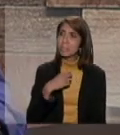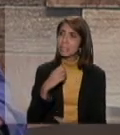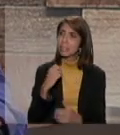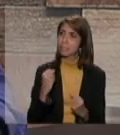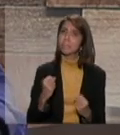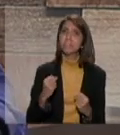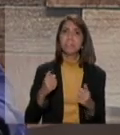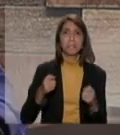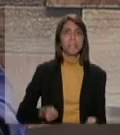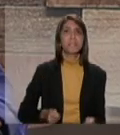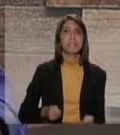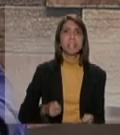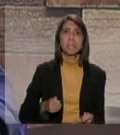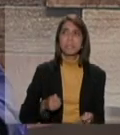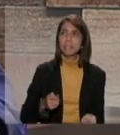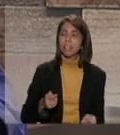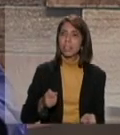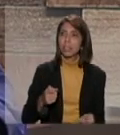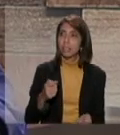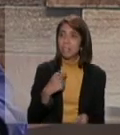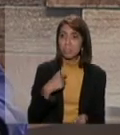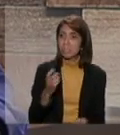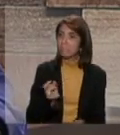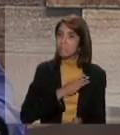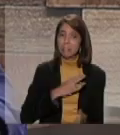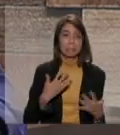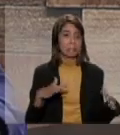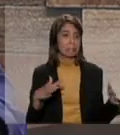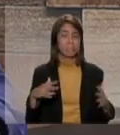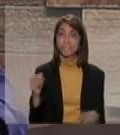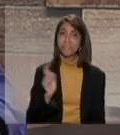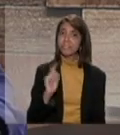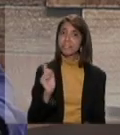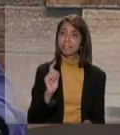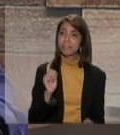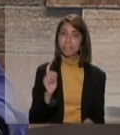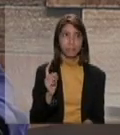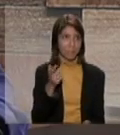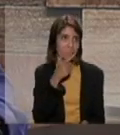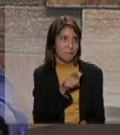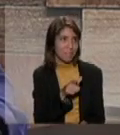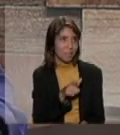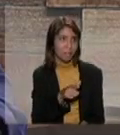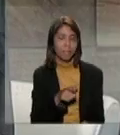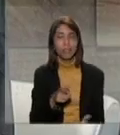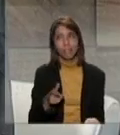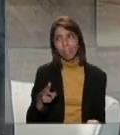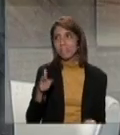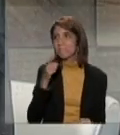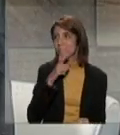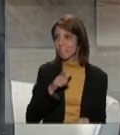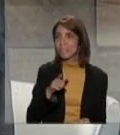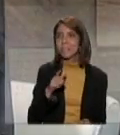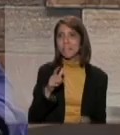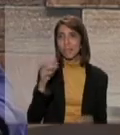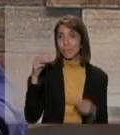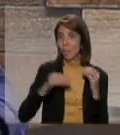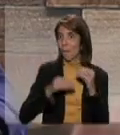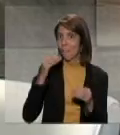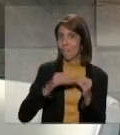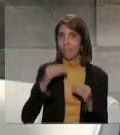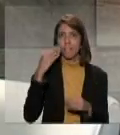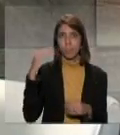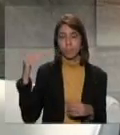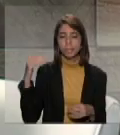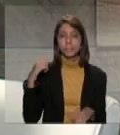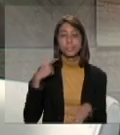tão segura com ele, que eu não senti medo, não. E deu muito certo, né? Deu super certo, foi um sucesso absoluto a novela. E dali